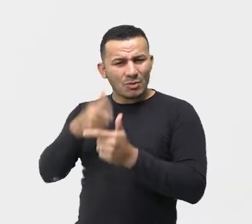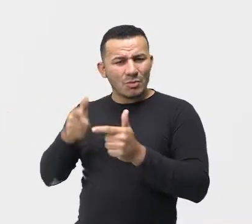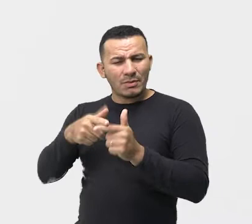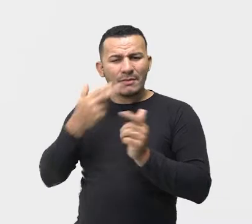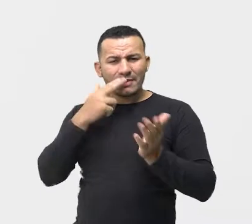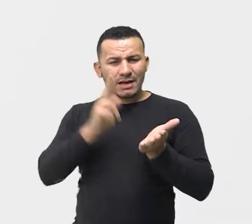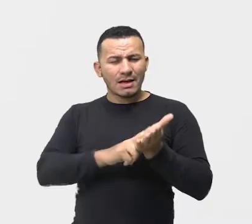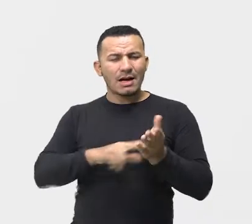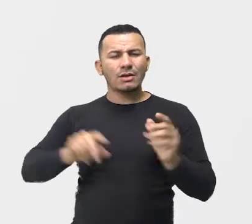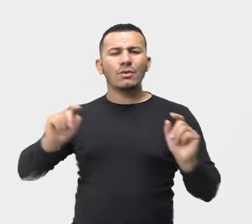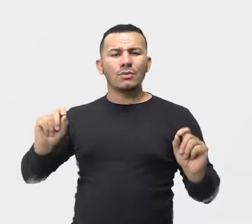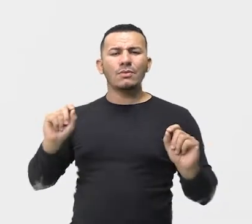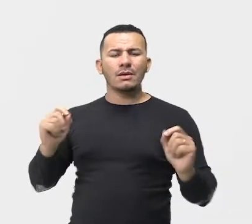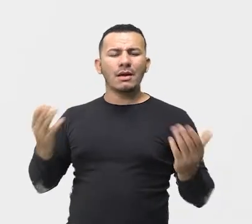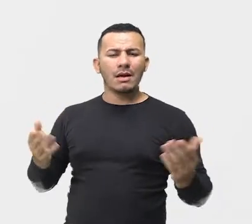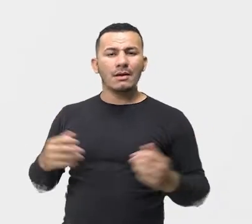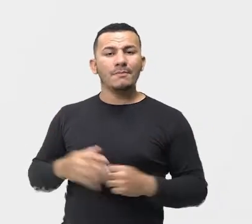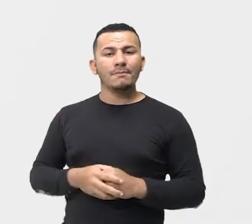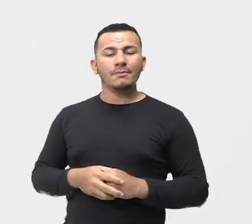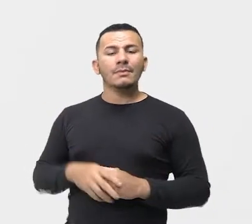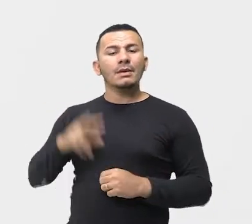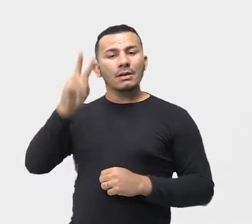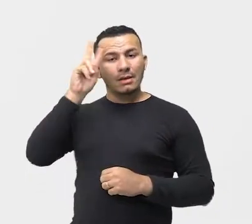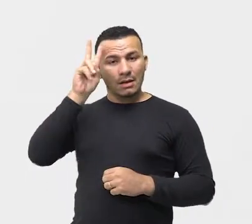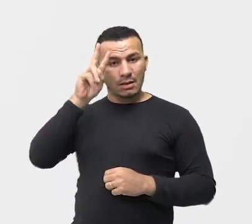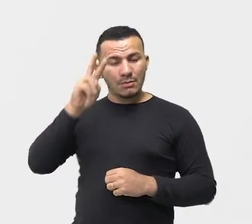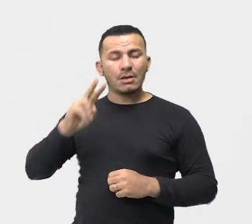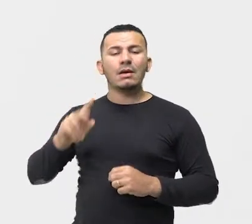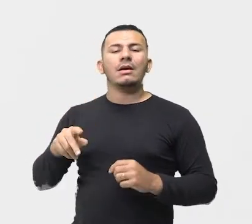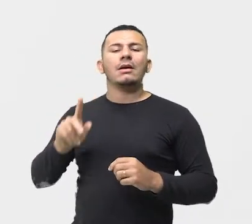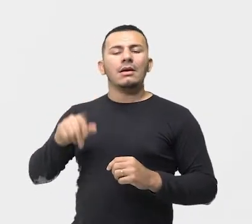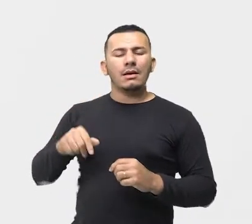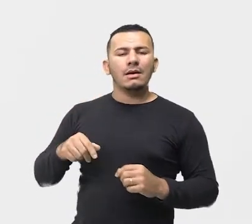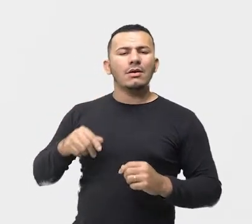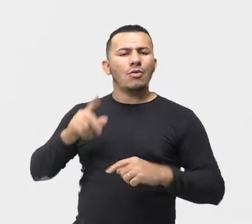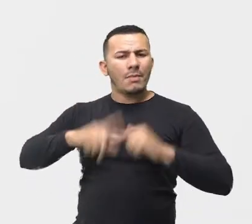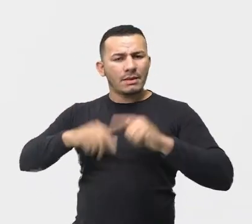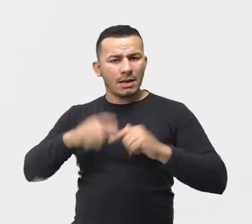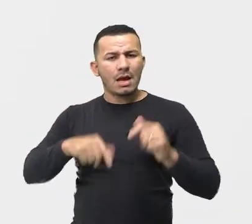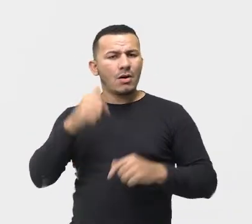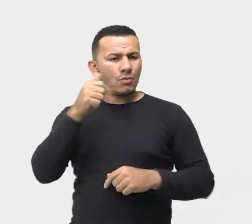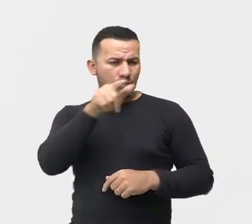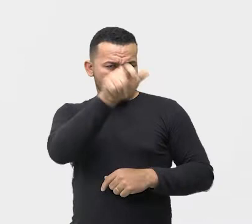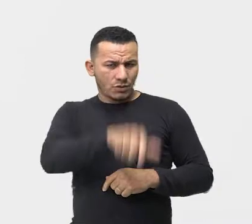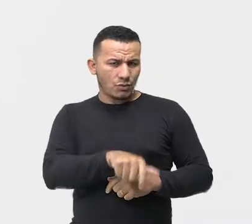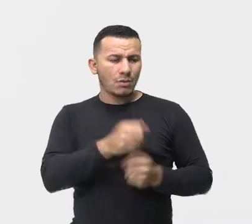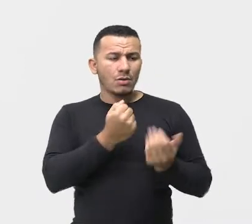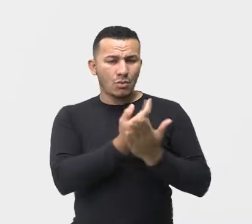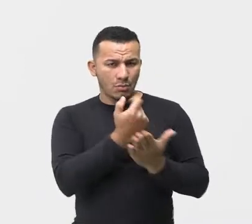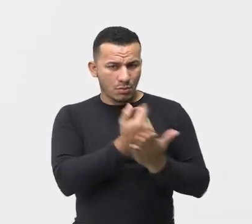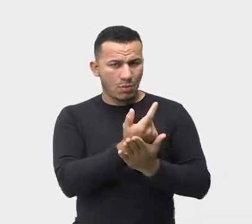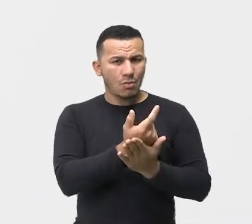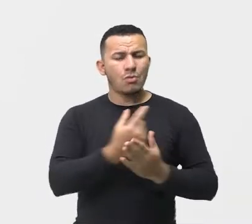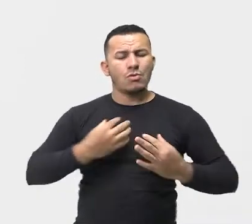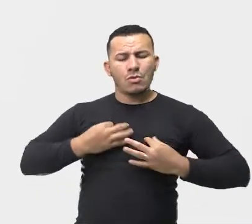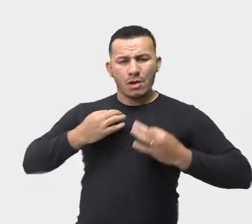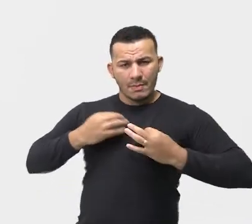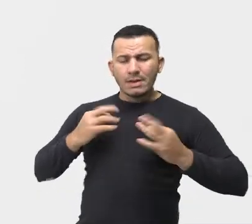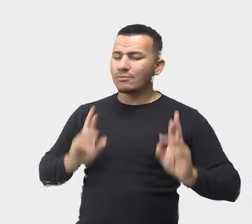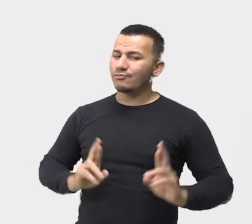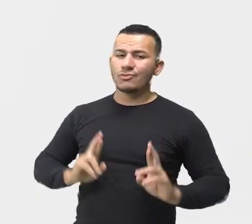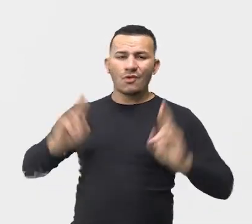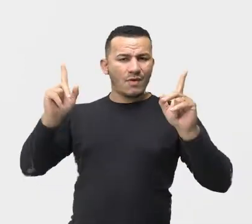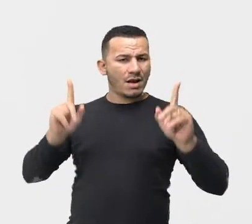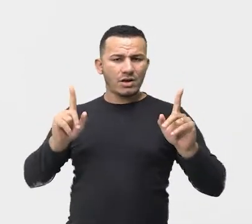problema da carta que nós analisamos que Lemos no início da nossa aula o produto que a pessoa recebeu que ela comprou não